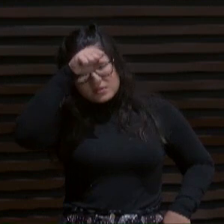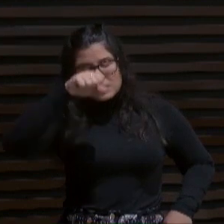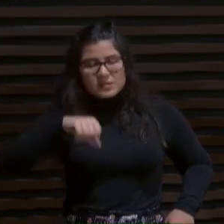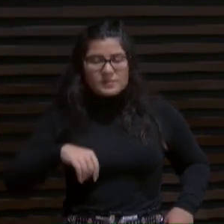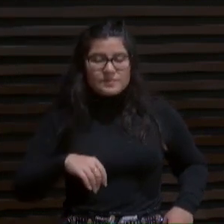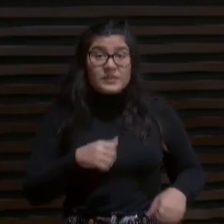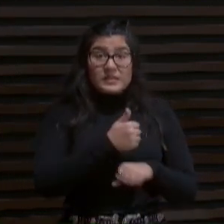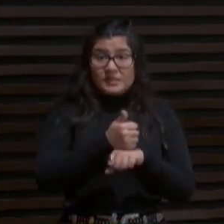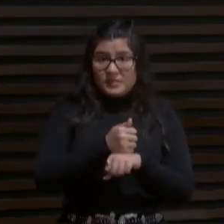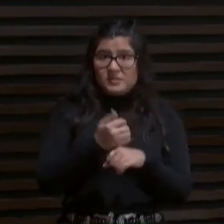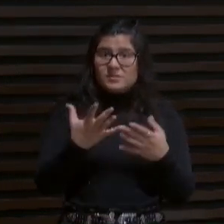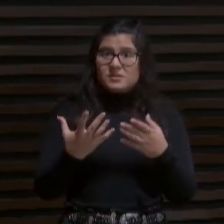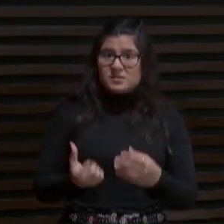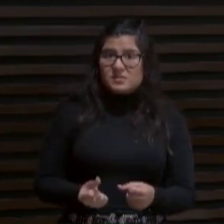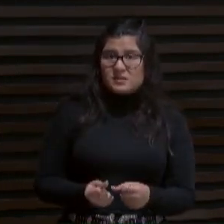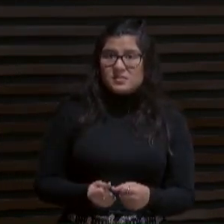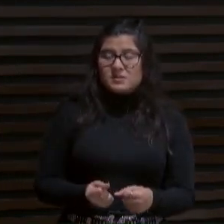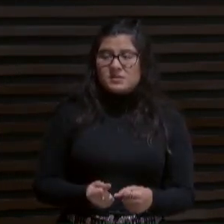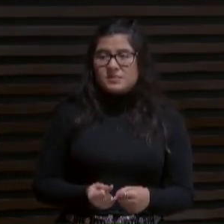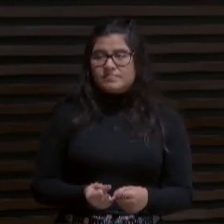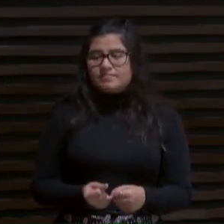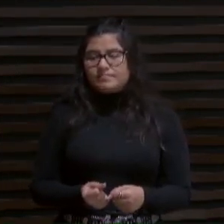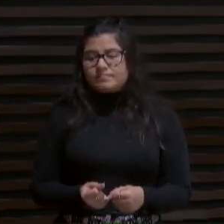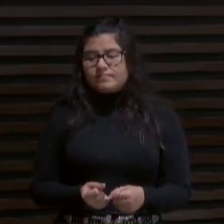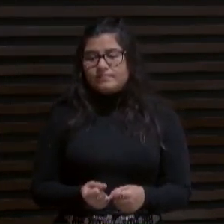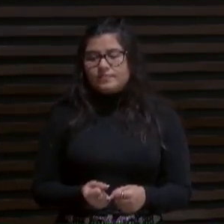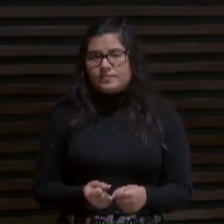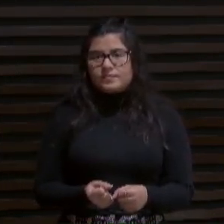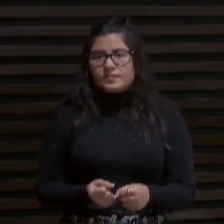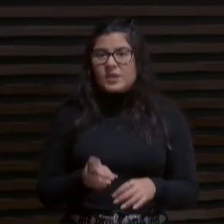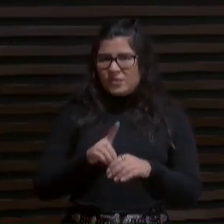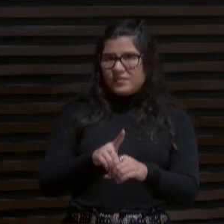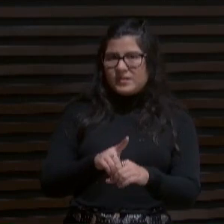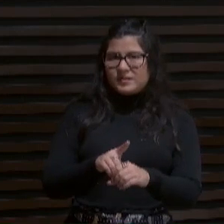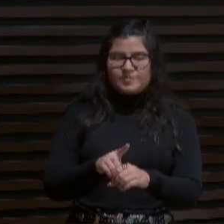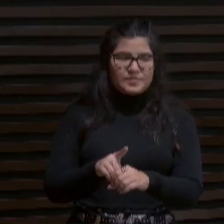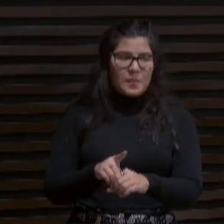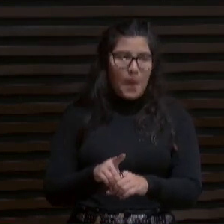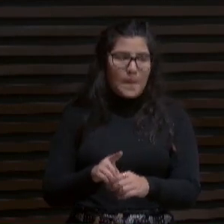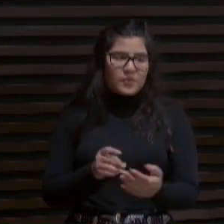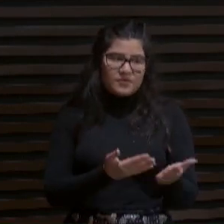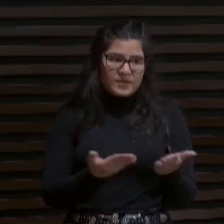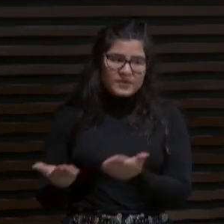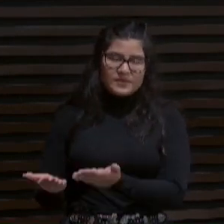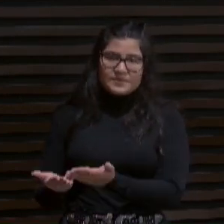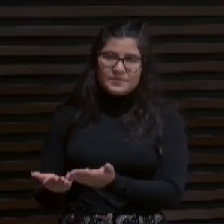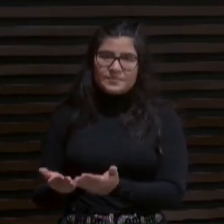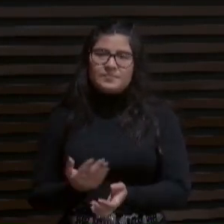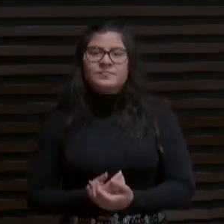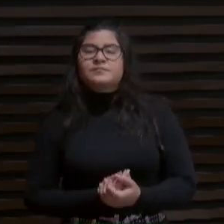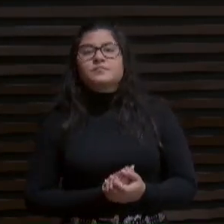Abraão aceitasse aquela oferta dos cananeus, dos hititas ali naquele